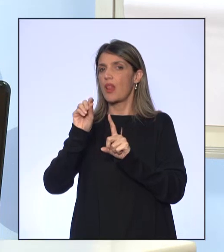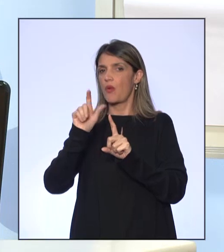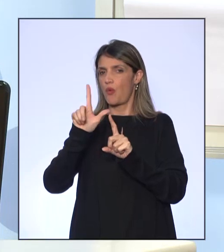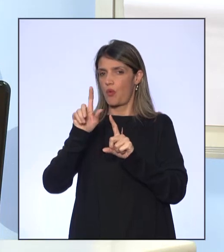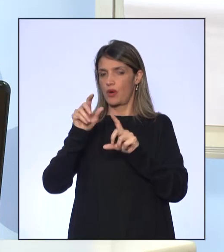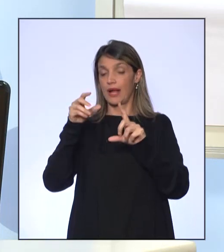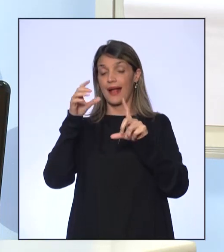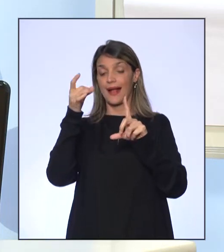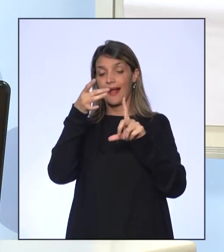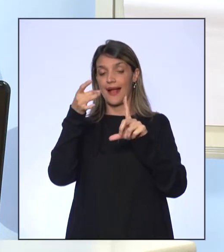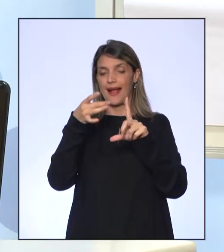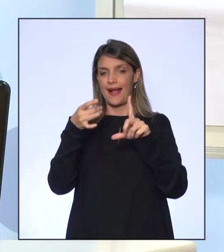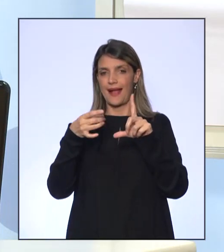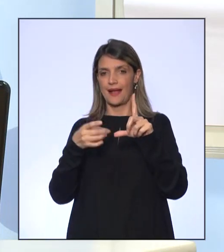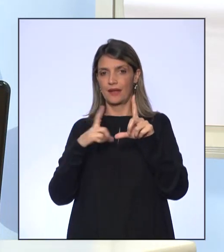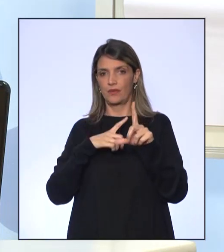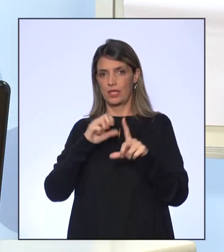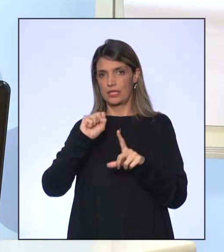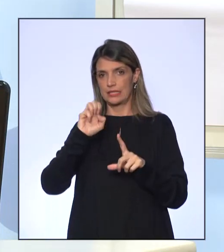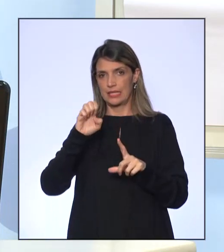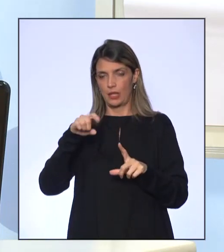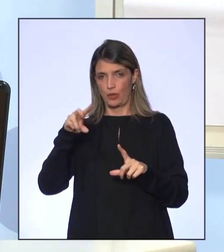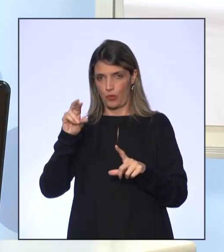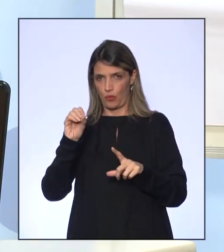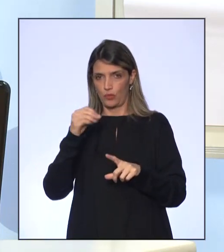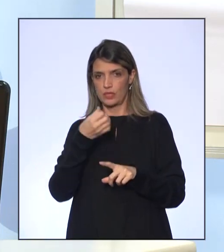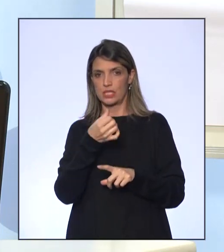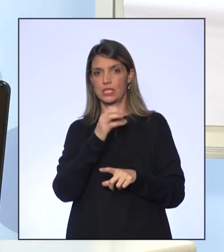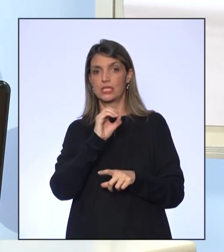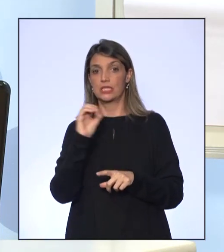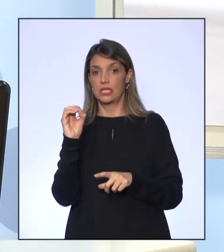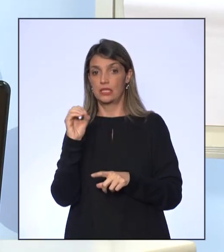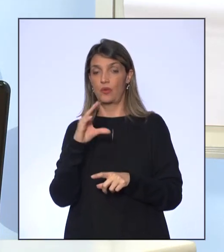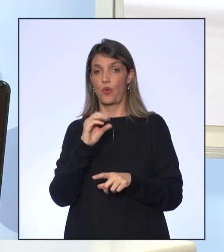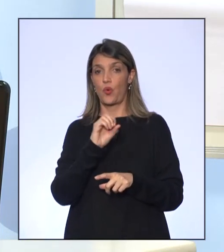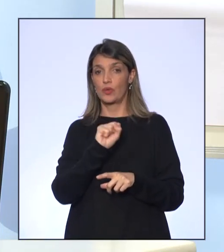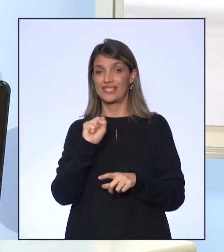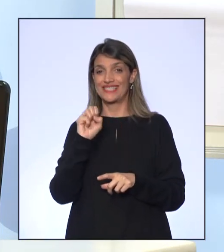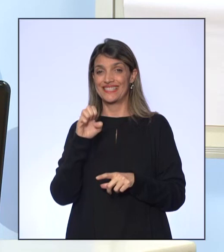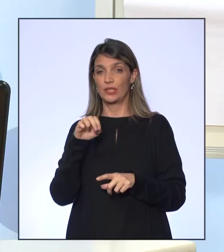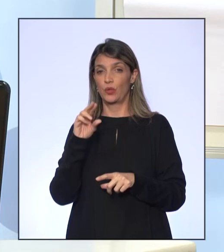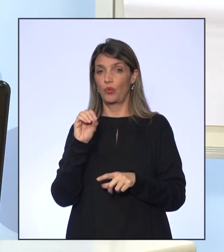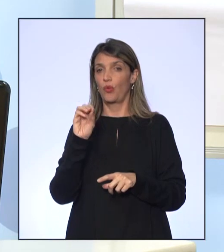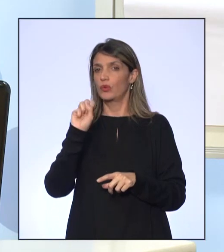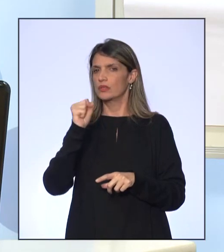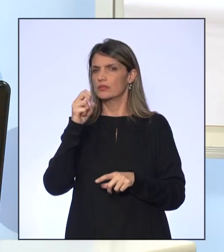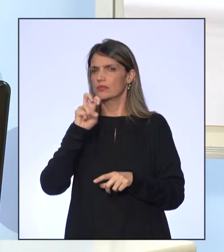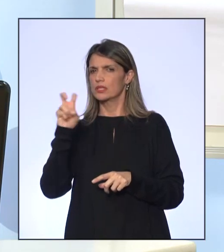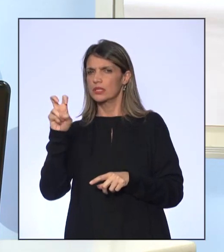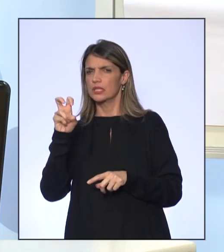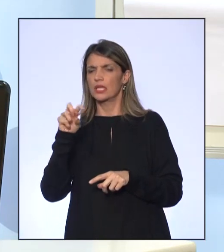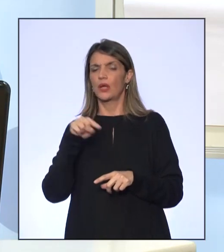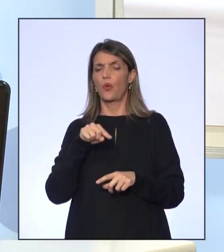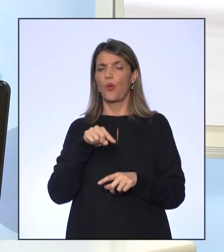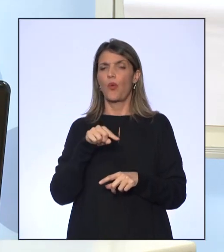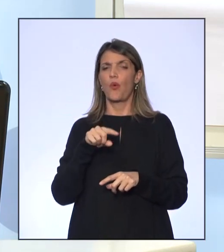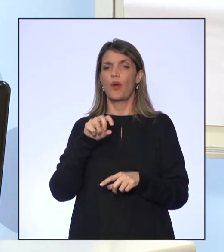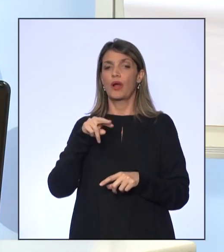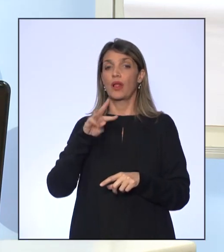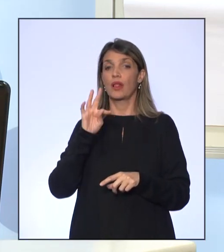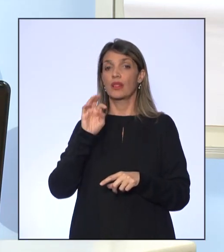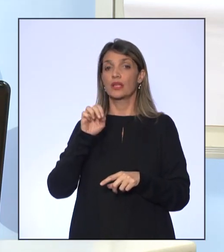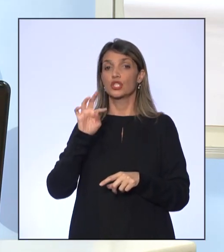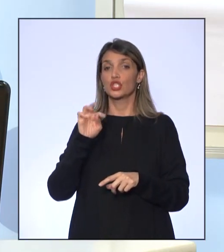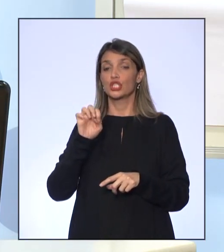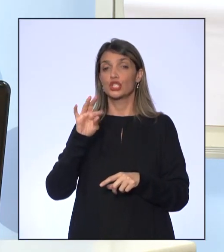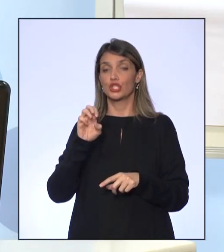cada um deles no caso eu vou ter o seno de 600 eu quero o cosseno de 855 e eu quero a